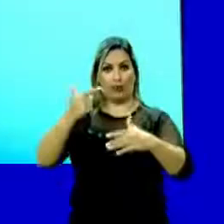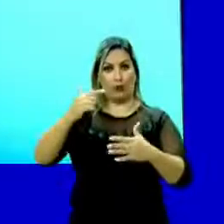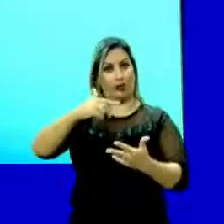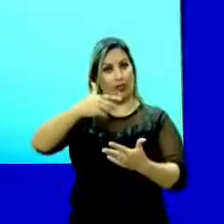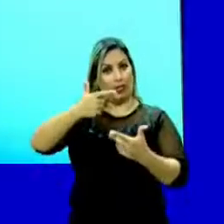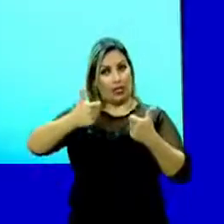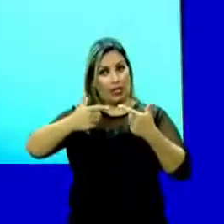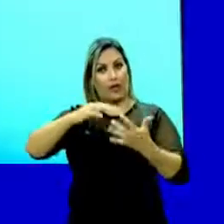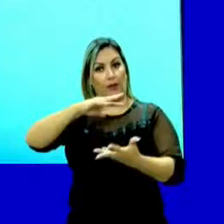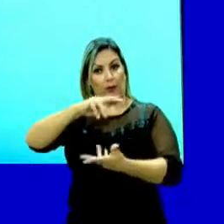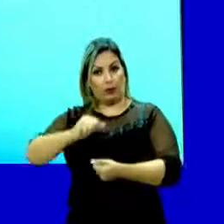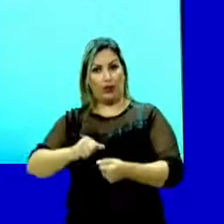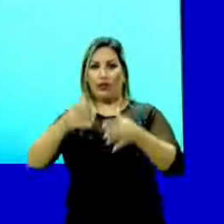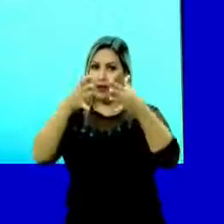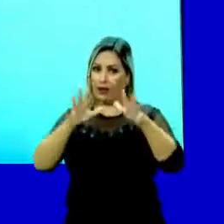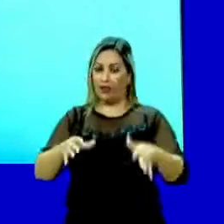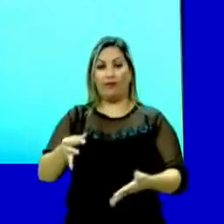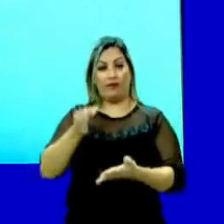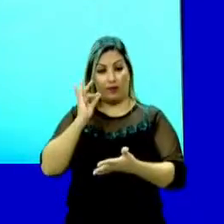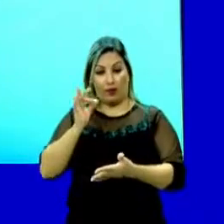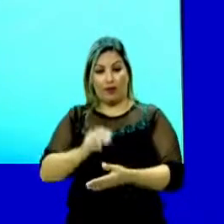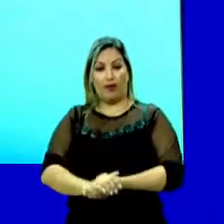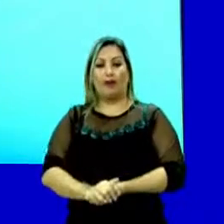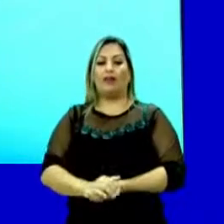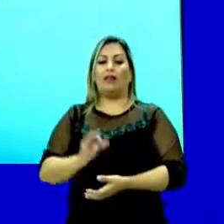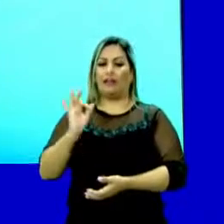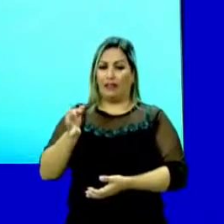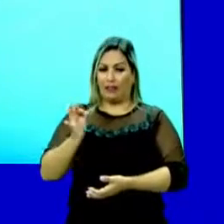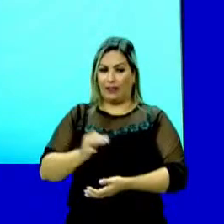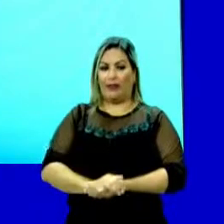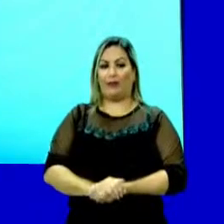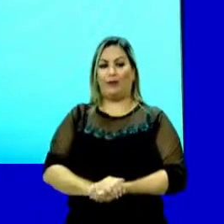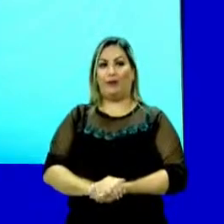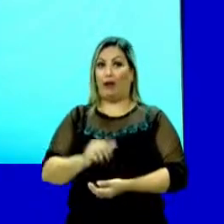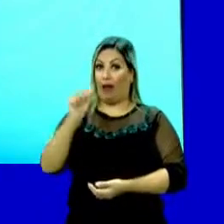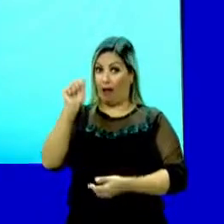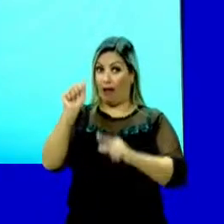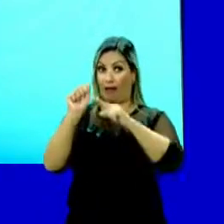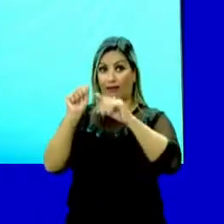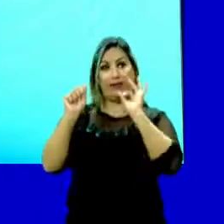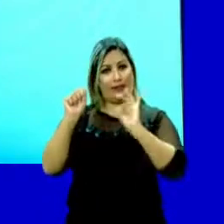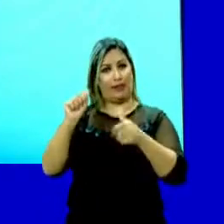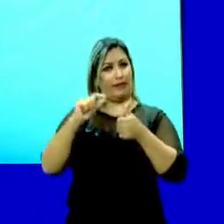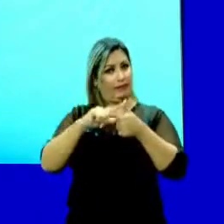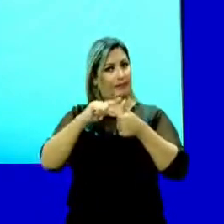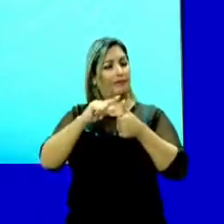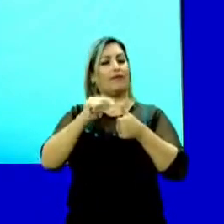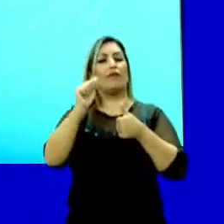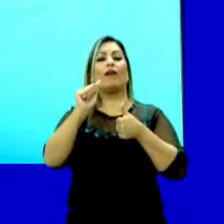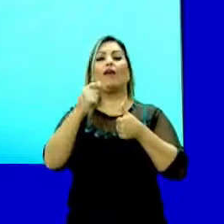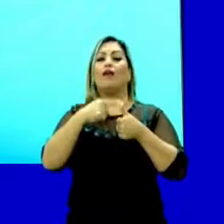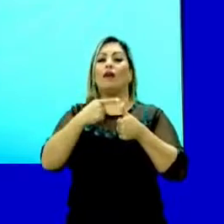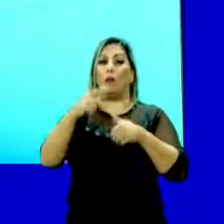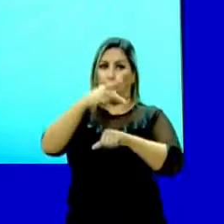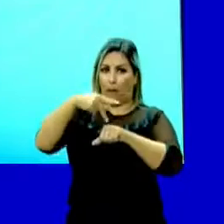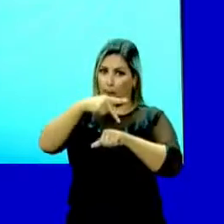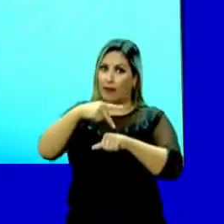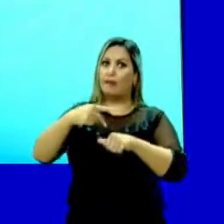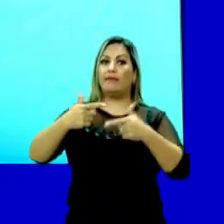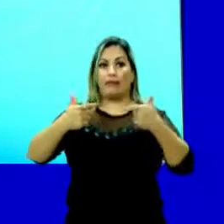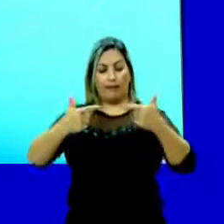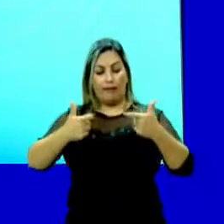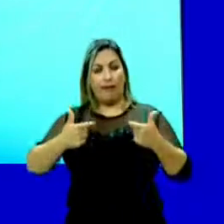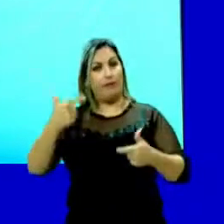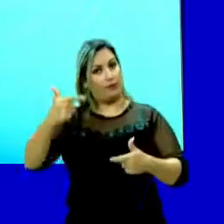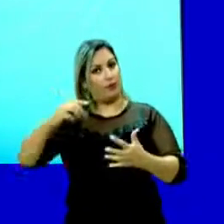Mundial e a crise da cafeicultura. Corretos, tá? Nesse processo, a gente tem lá na Segunda Guerra Mundial, país em guerra, a gente